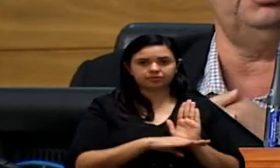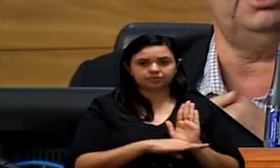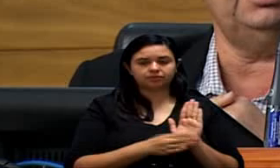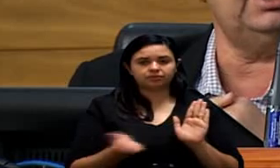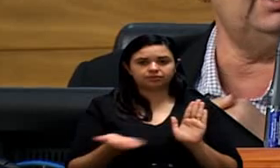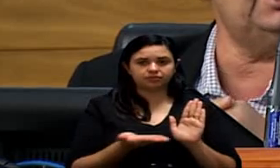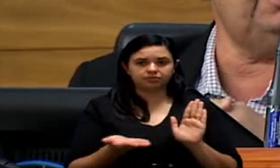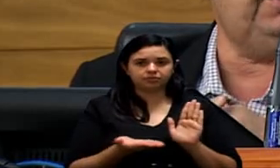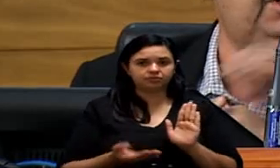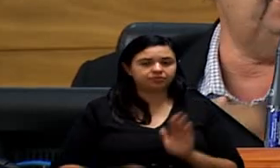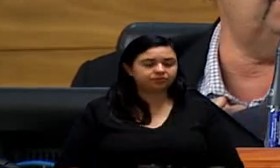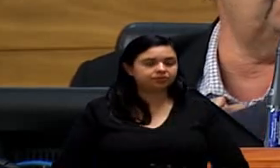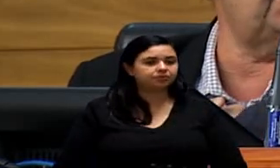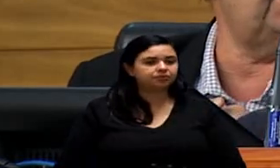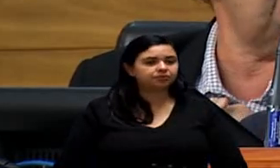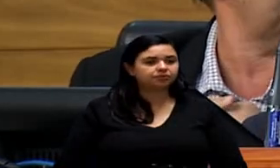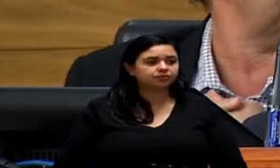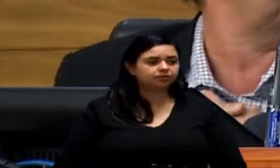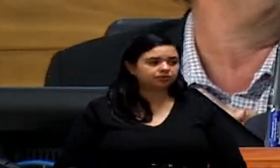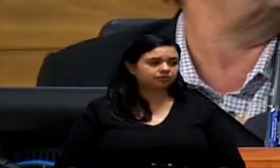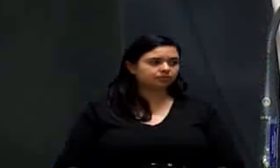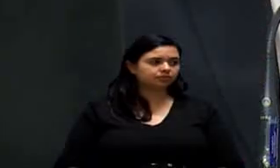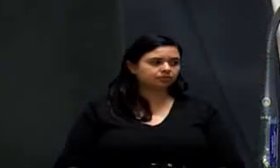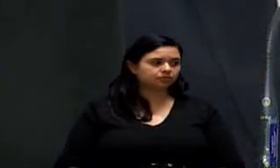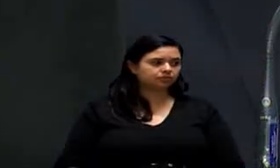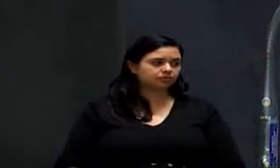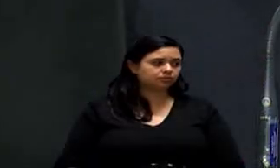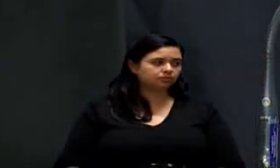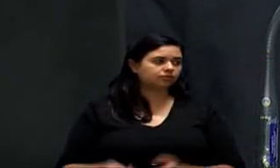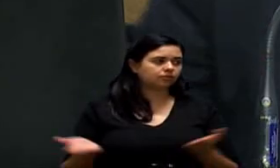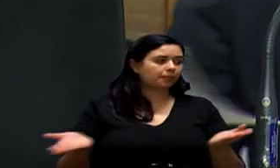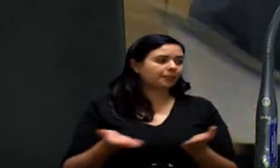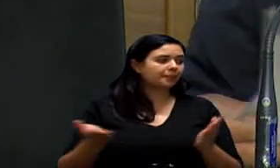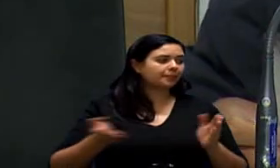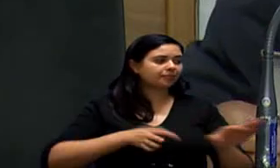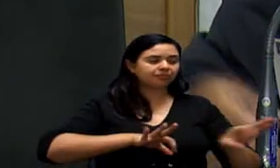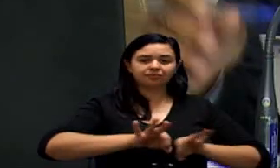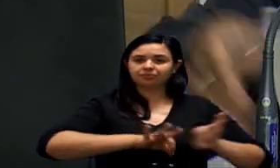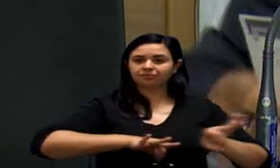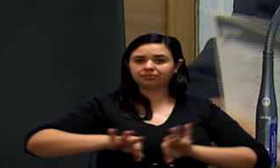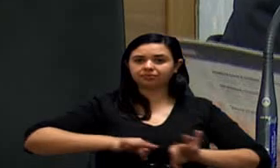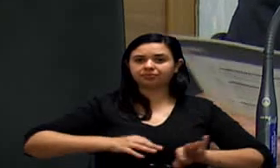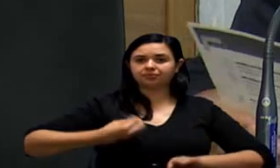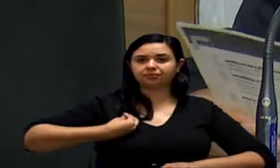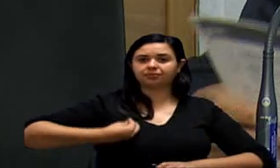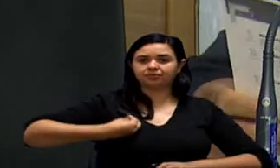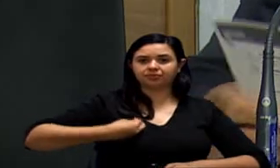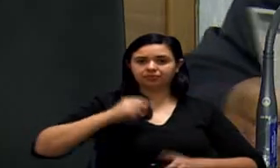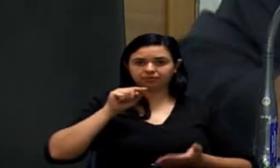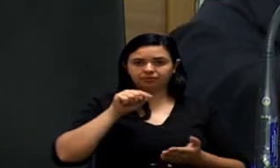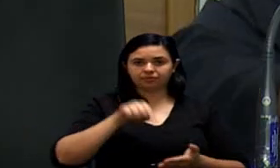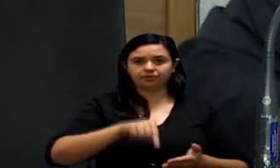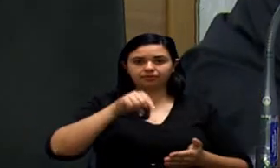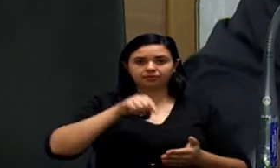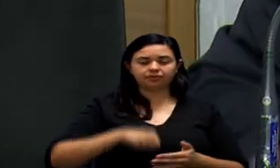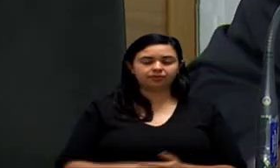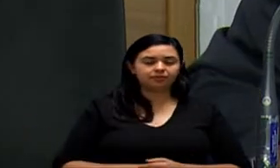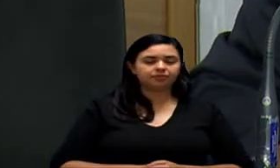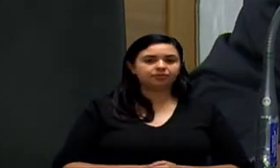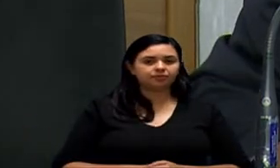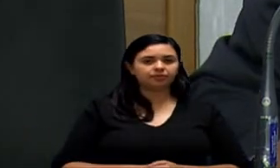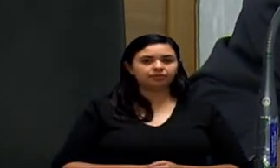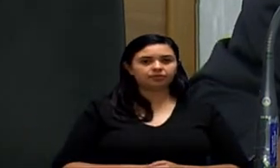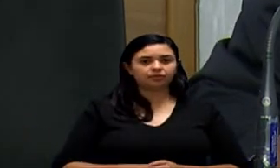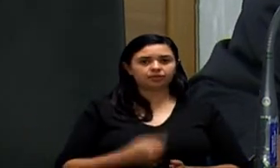colocar... enquanto nós vamos acertando aí a presença, um minutinho só, Cristiano.